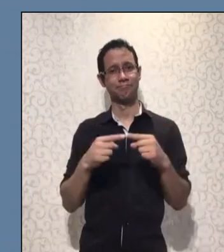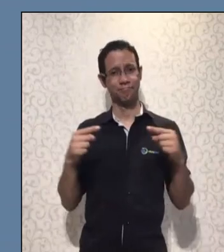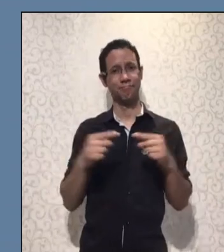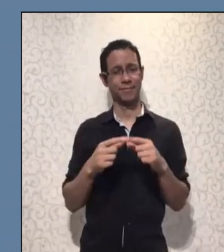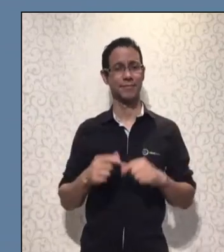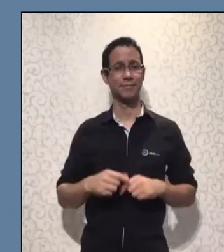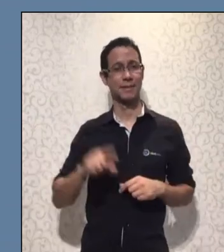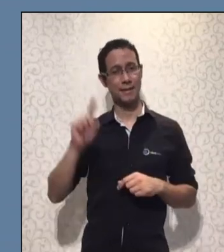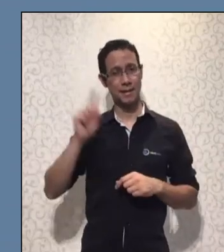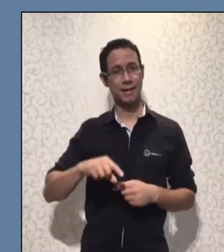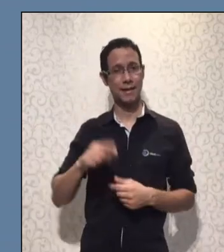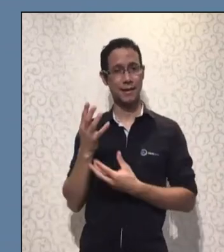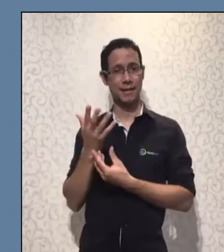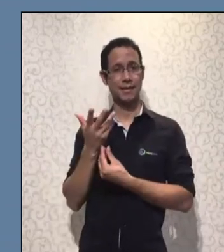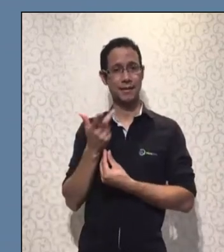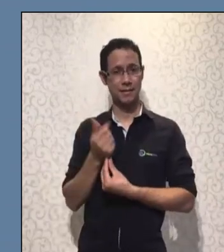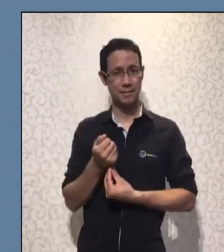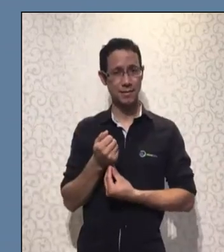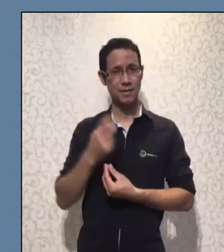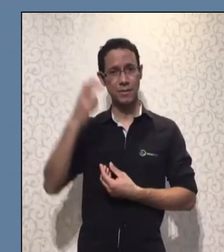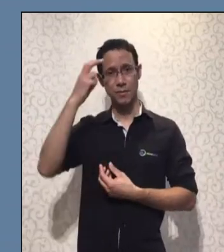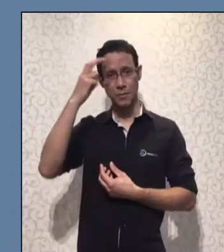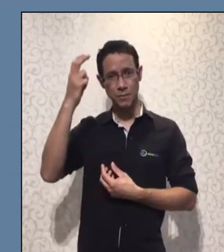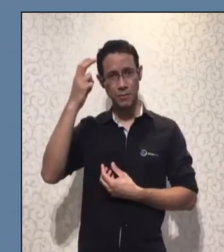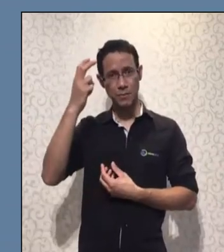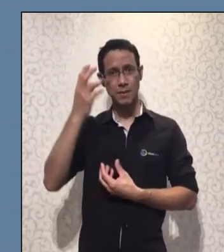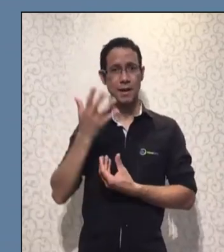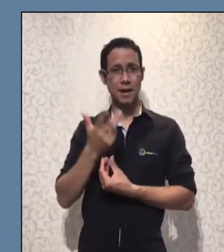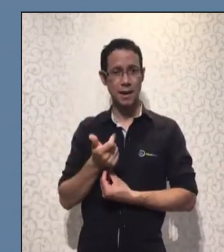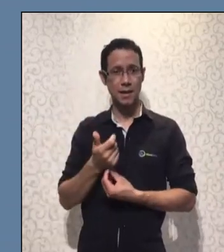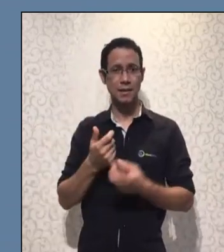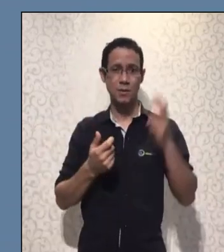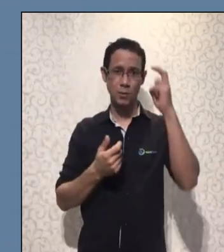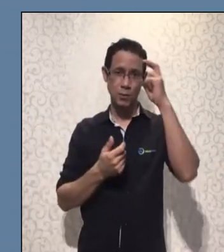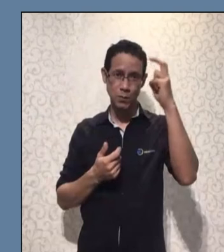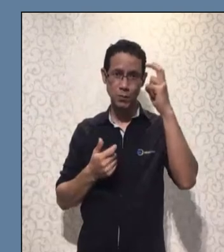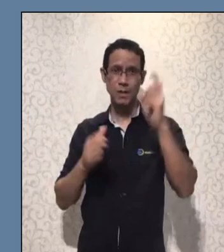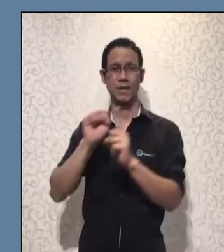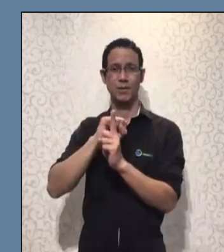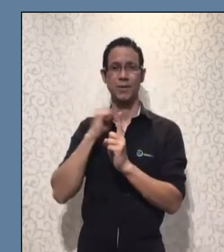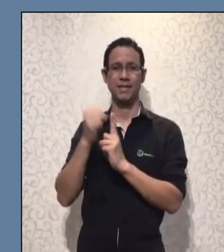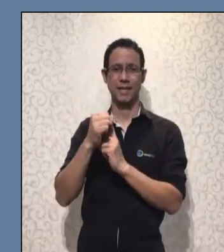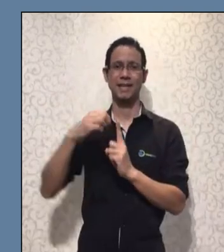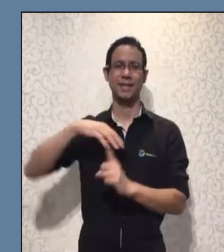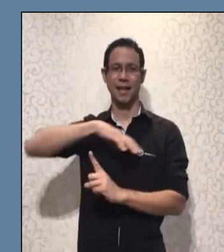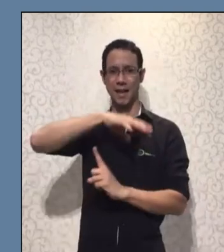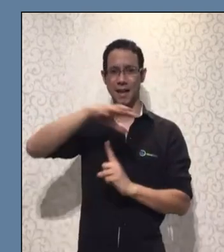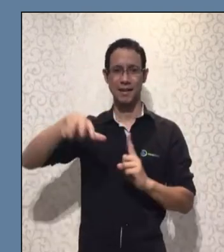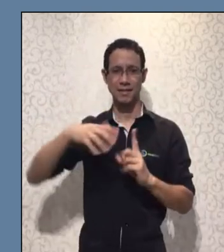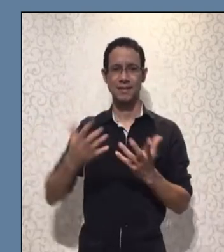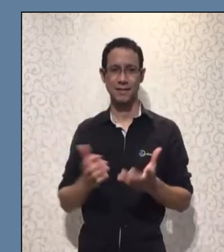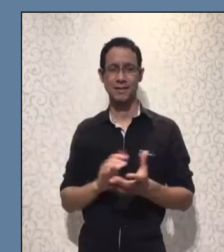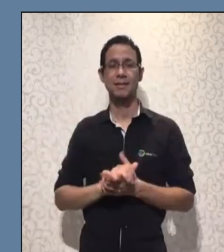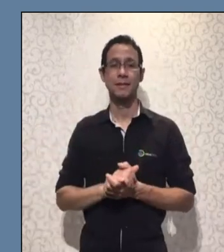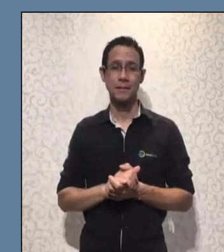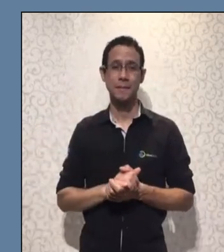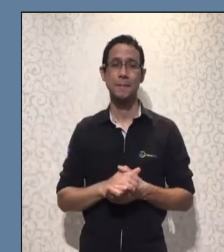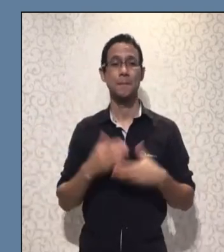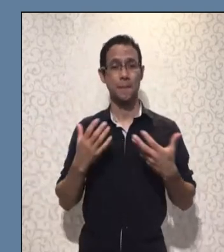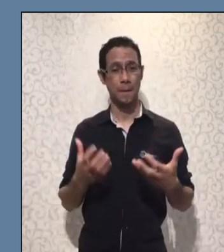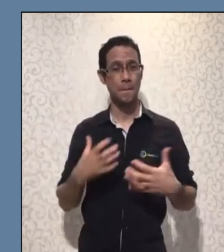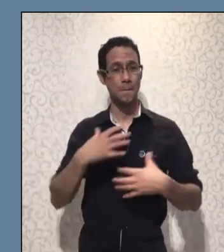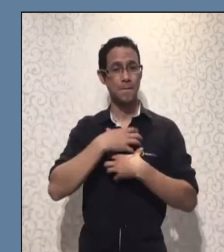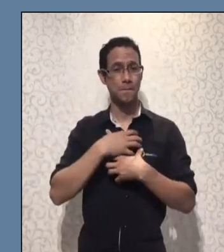trata de arte e cultura, trata de arte, cultura e sociedade. Então, uma forma de assumir uma